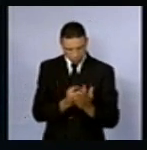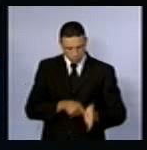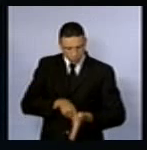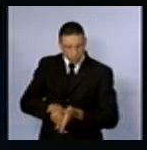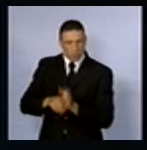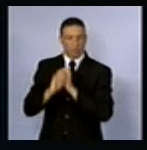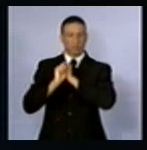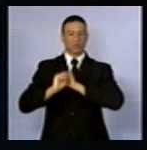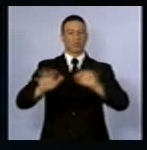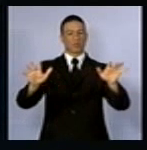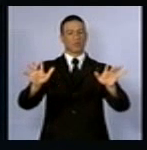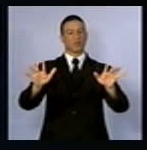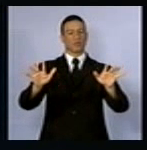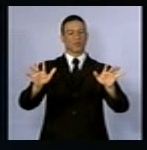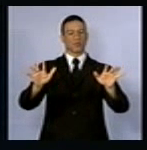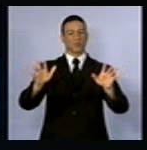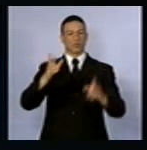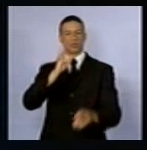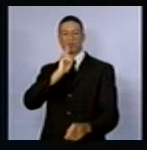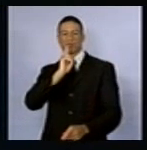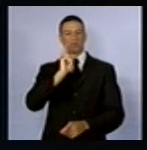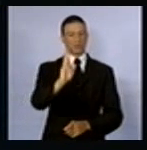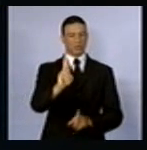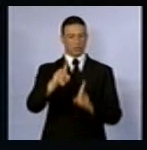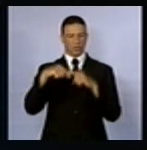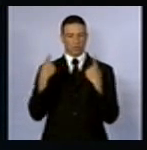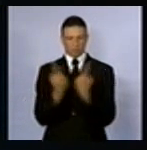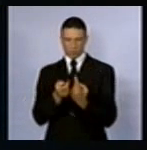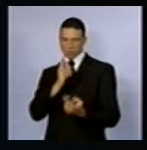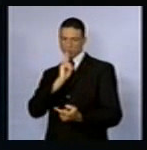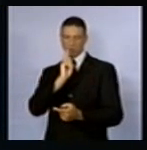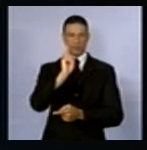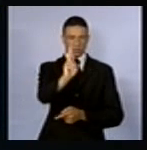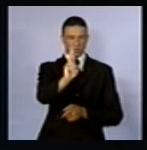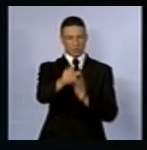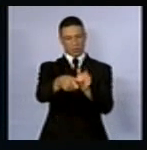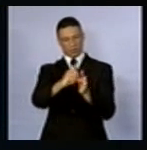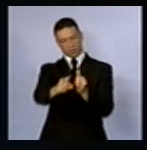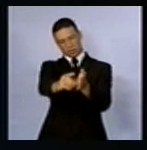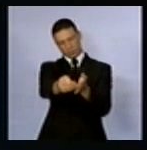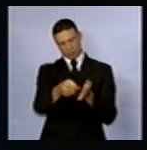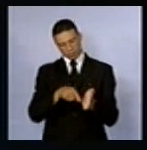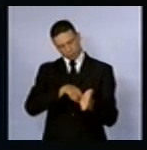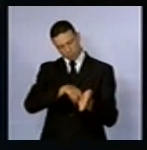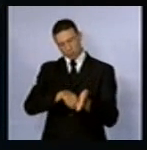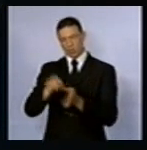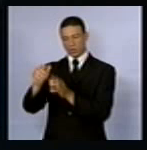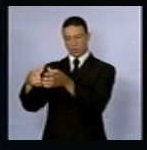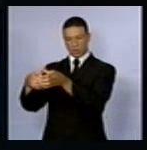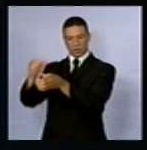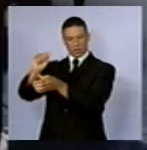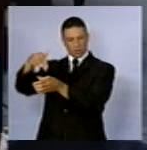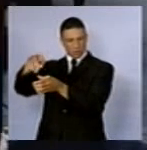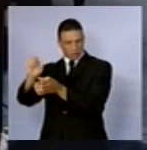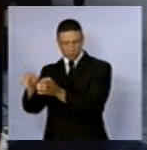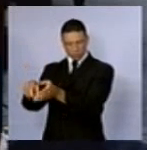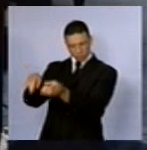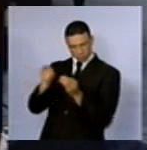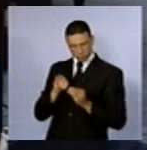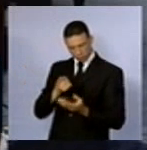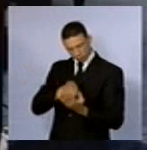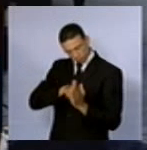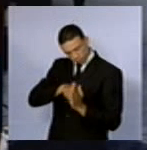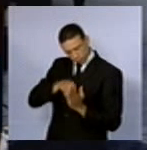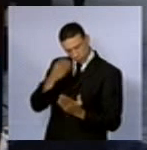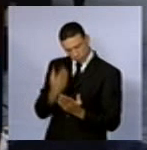aqui citei resultado dessa audiência pública depois de analisada a proposta da Anel e as contribuições